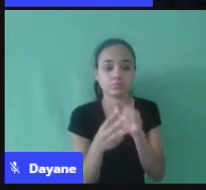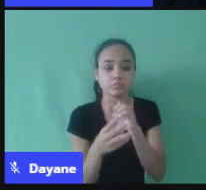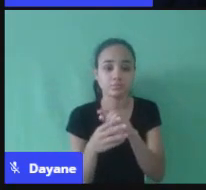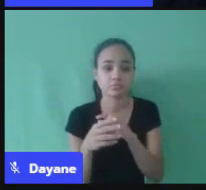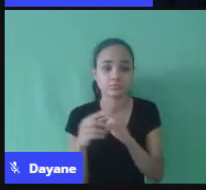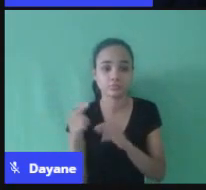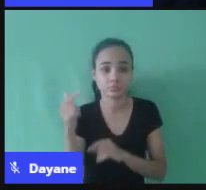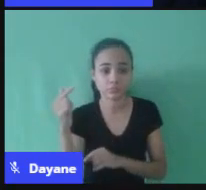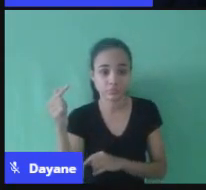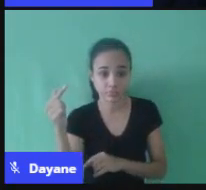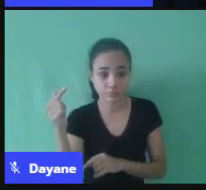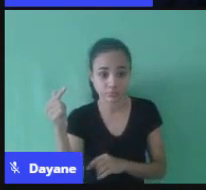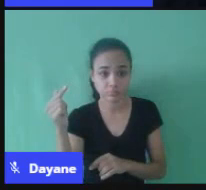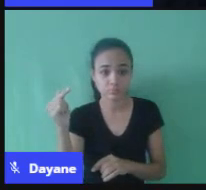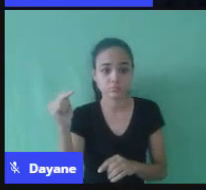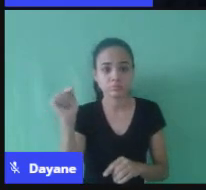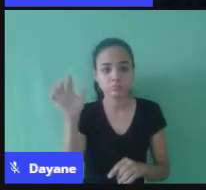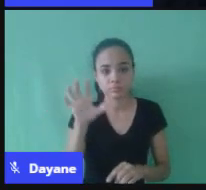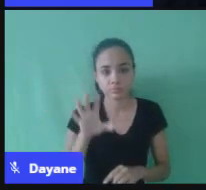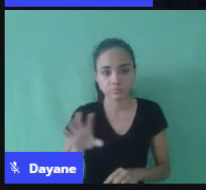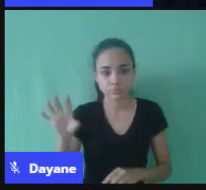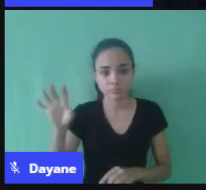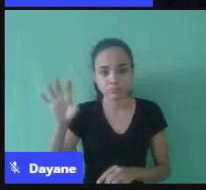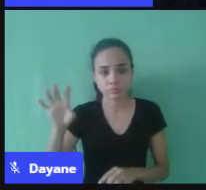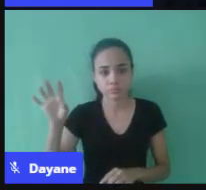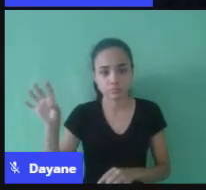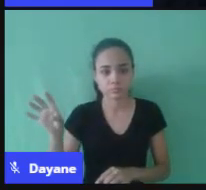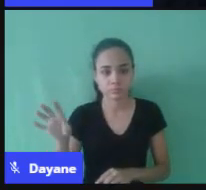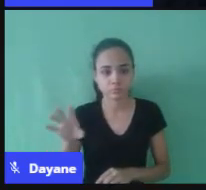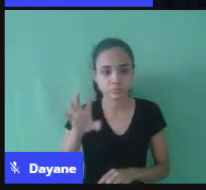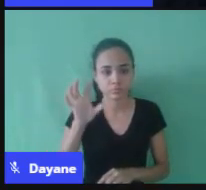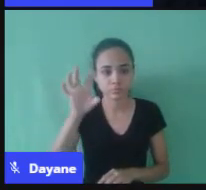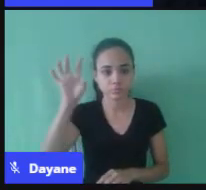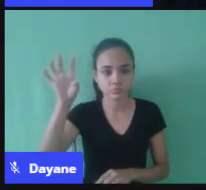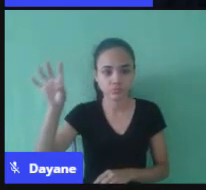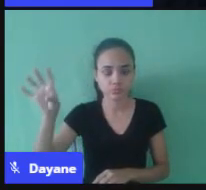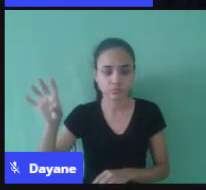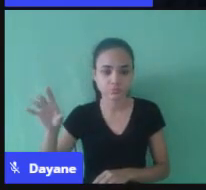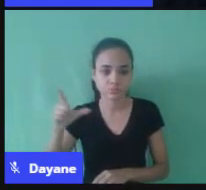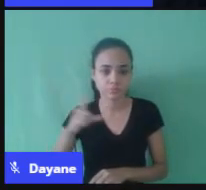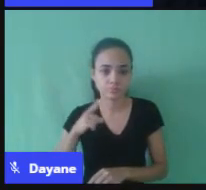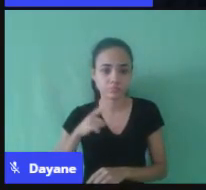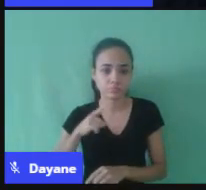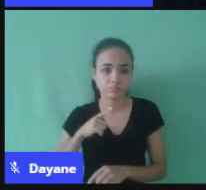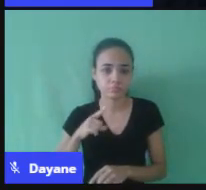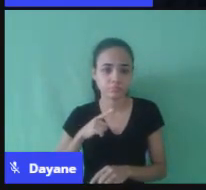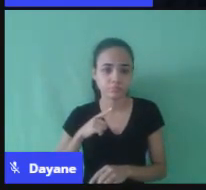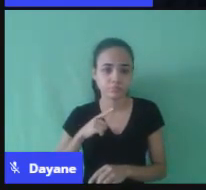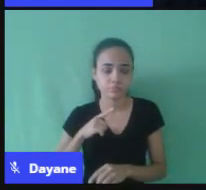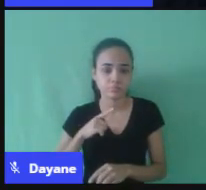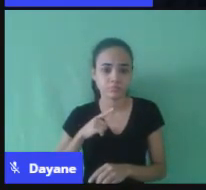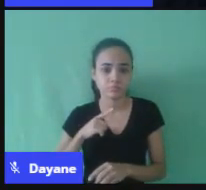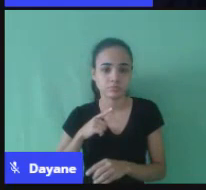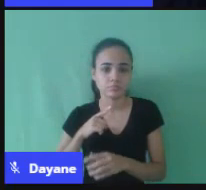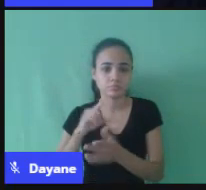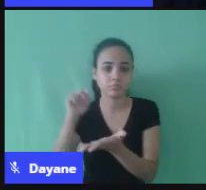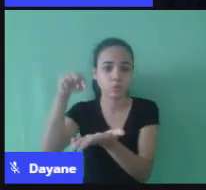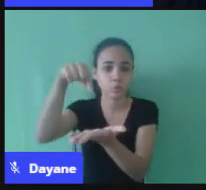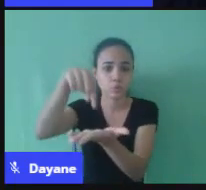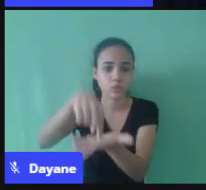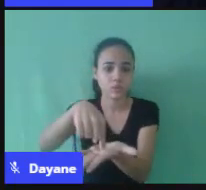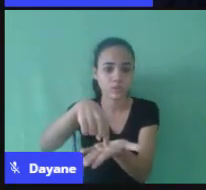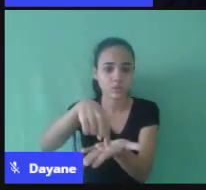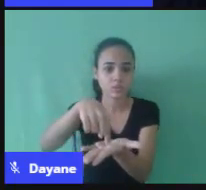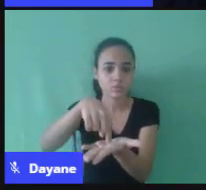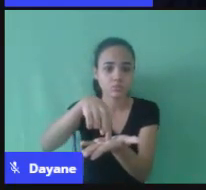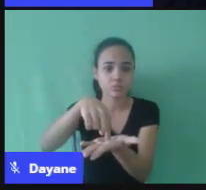próximo, e aí nós temos o centro, aí tem o Imbiruçu, o Prosa, o Lagoa,